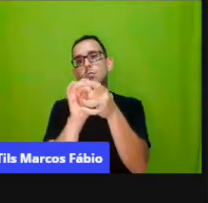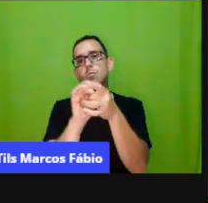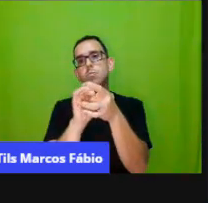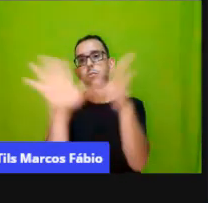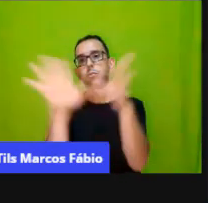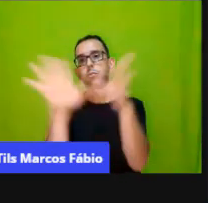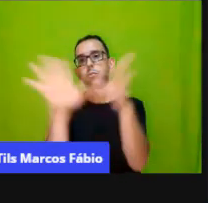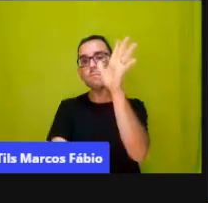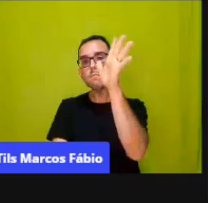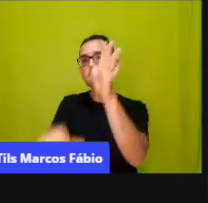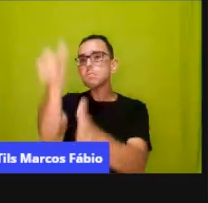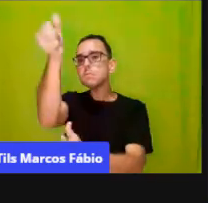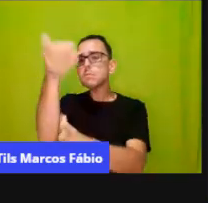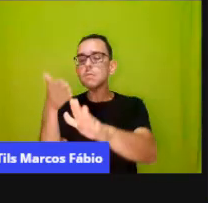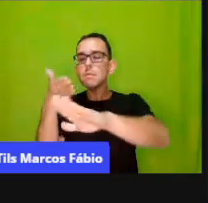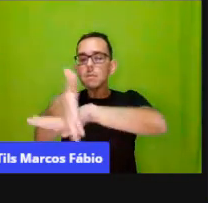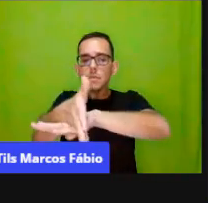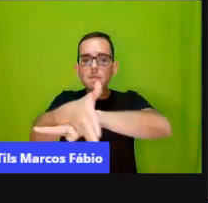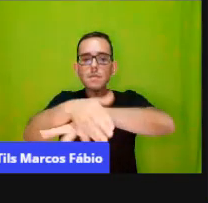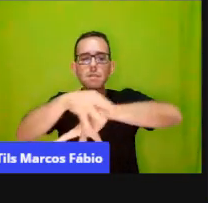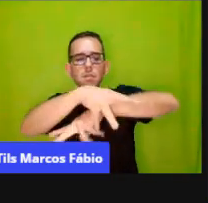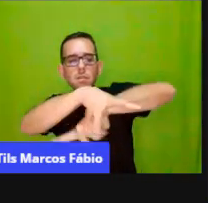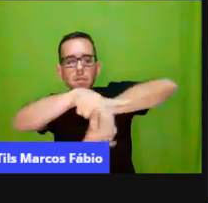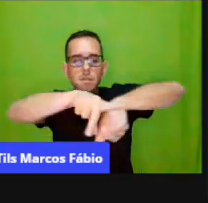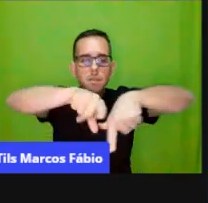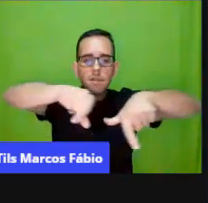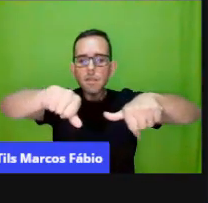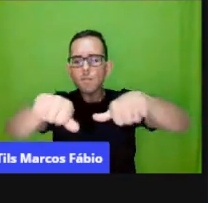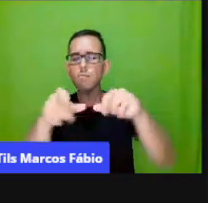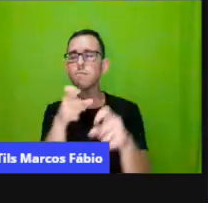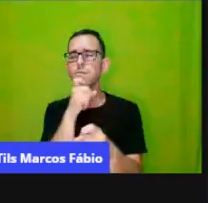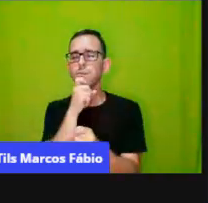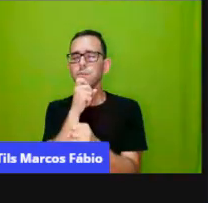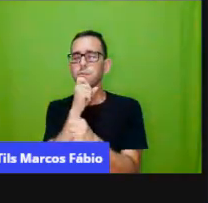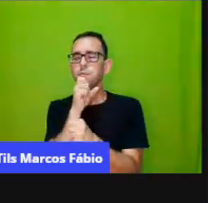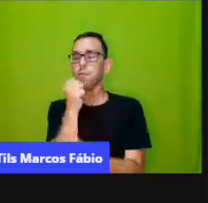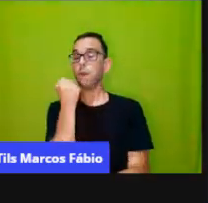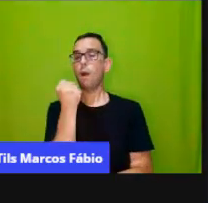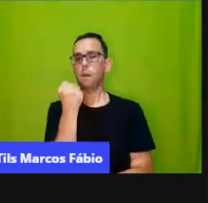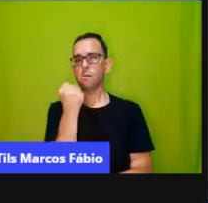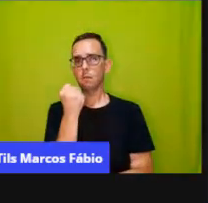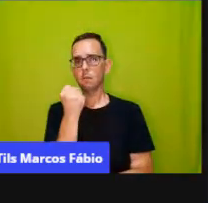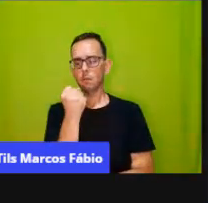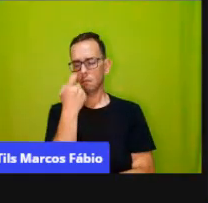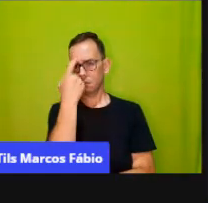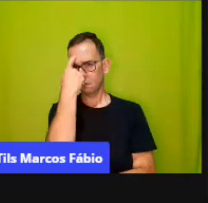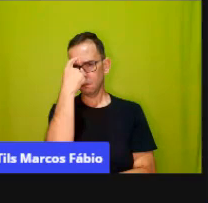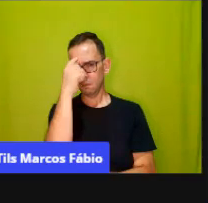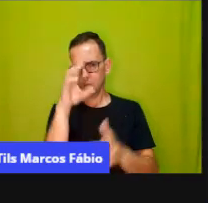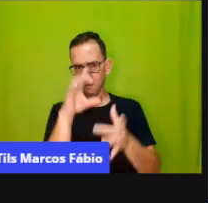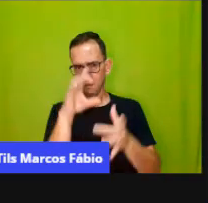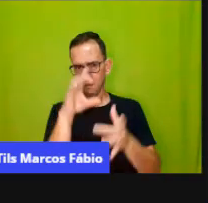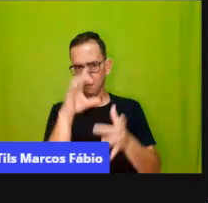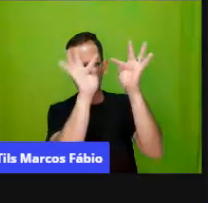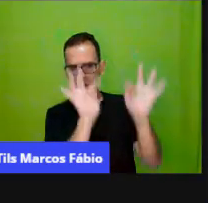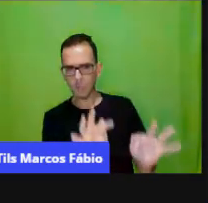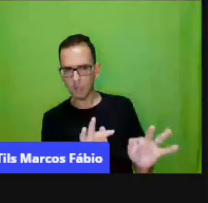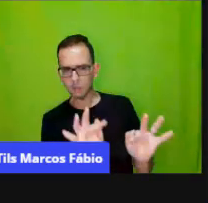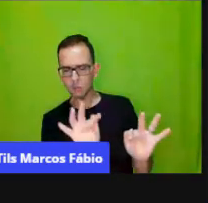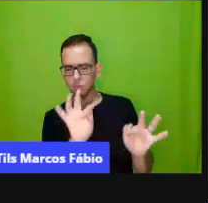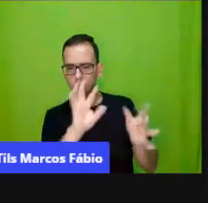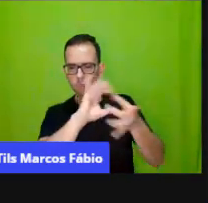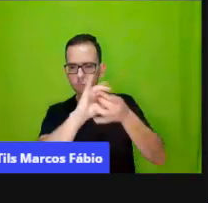primeira vez para pisar na grama depois de um período de inverno rigoroso. Será que eu consigo associar isso à felicidade,